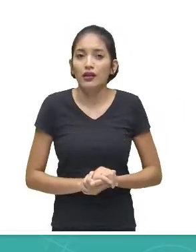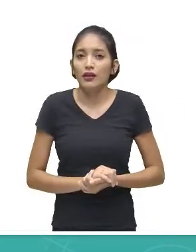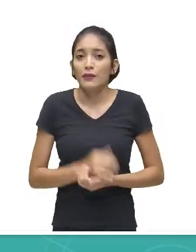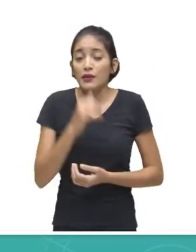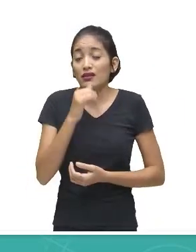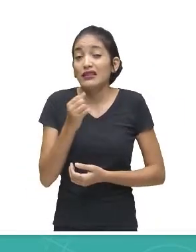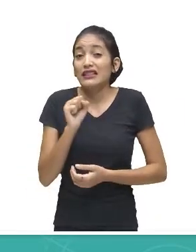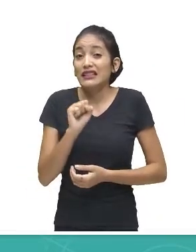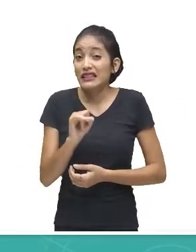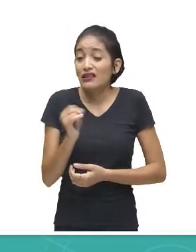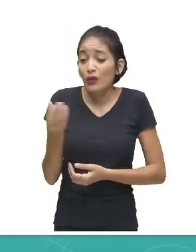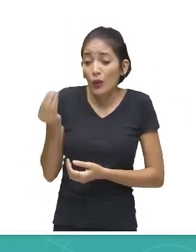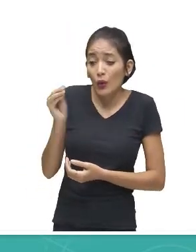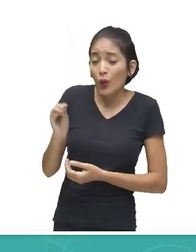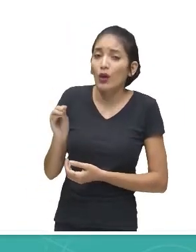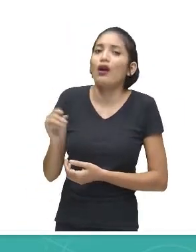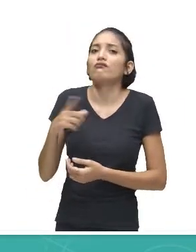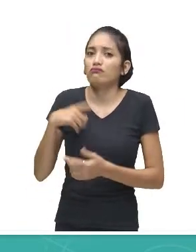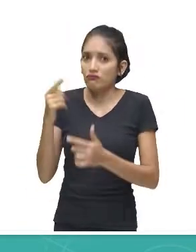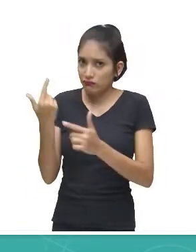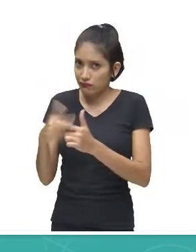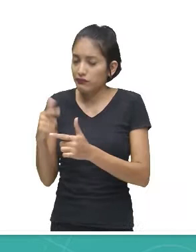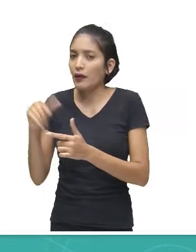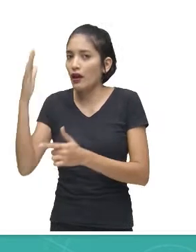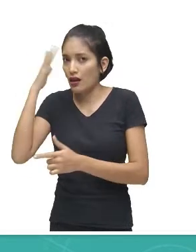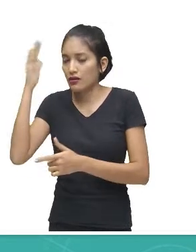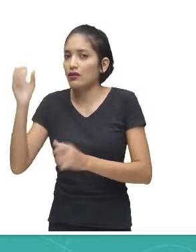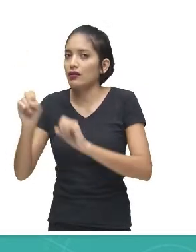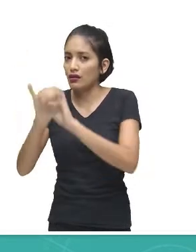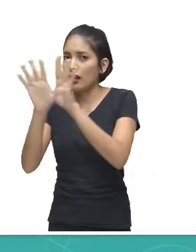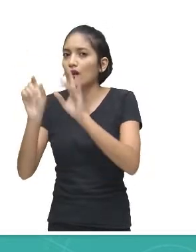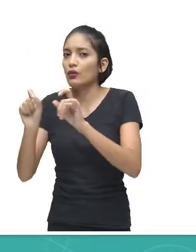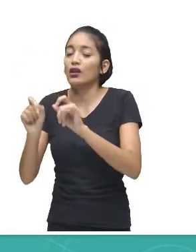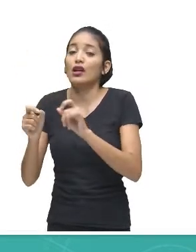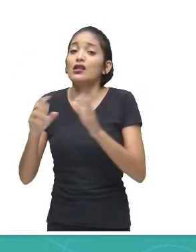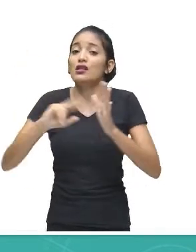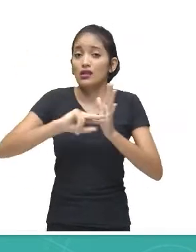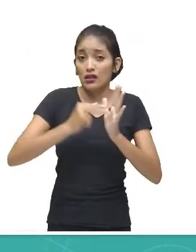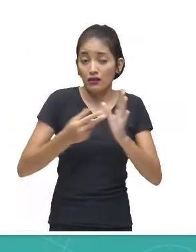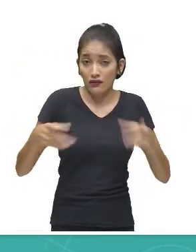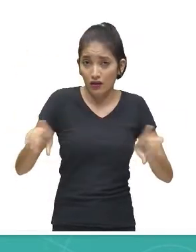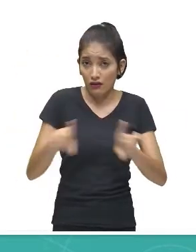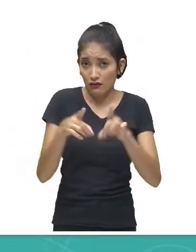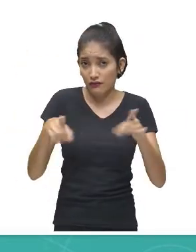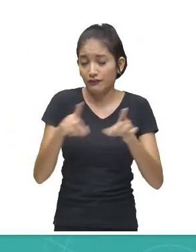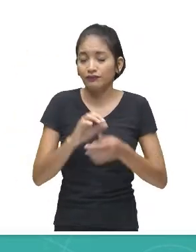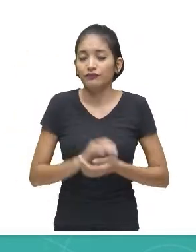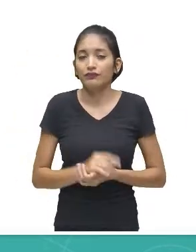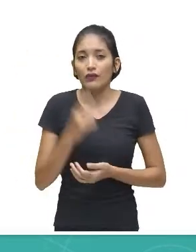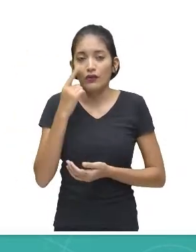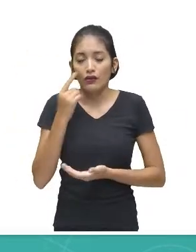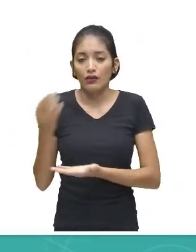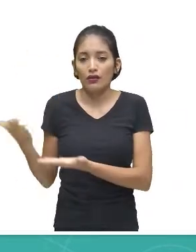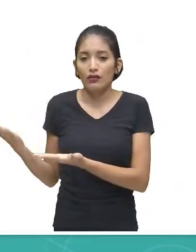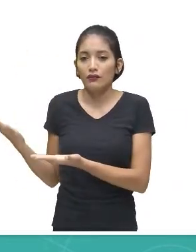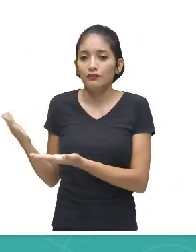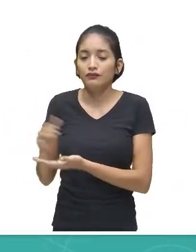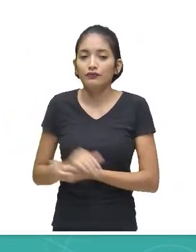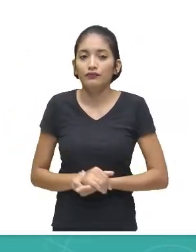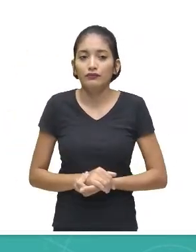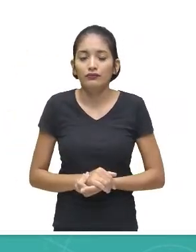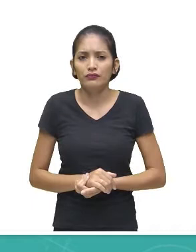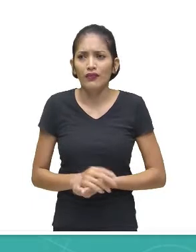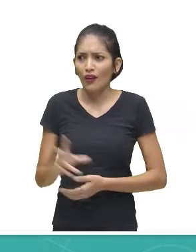vai ter um prejuízo, você vai ter um problema de interpretação, né? Então, observe aí que ele está usando, né?